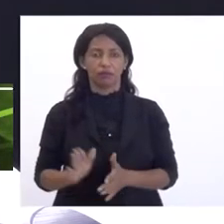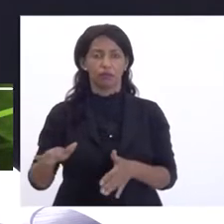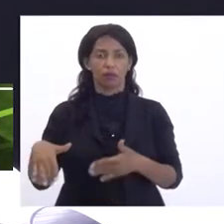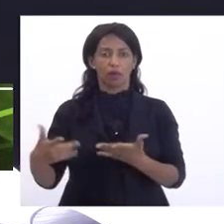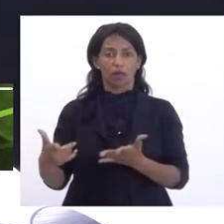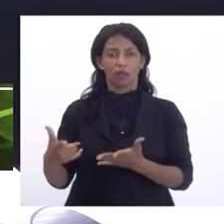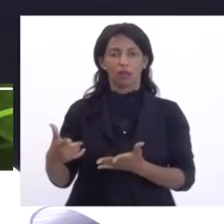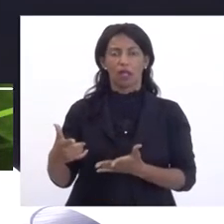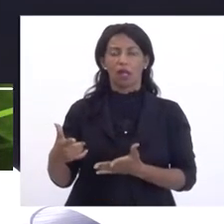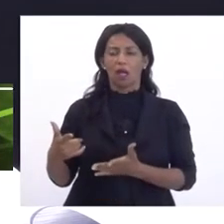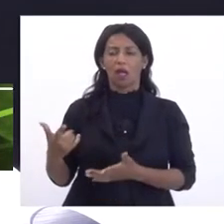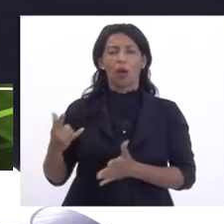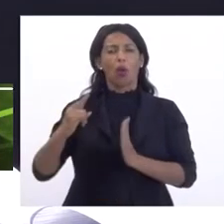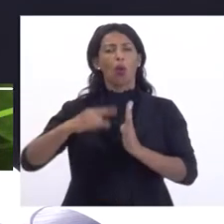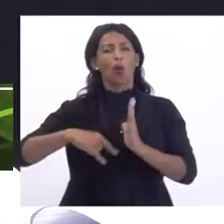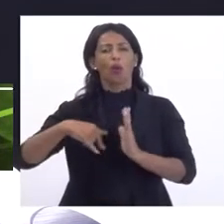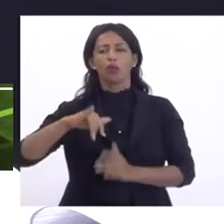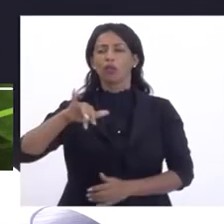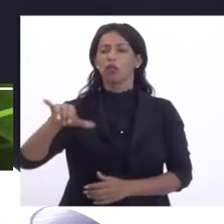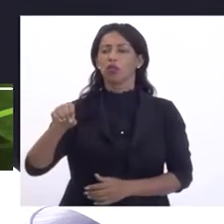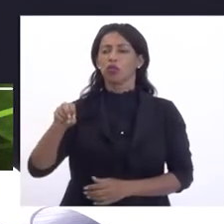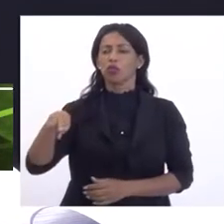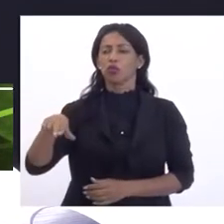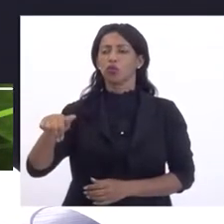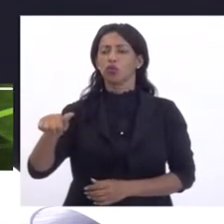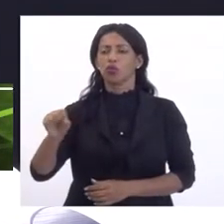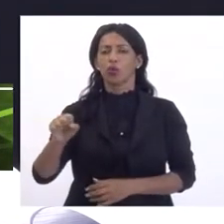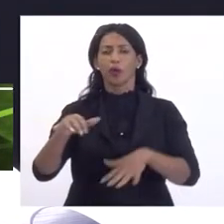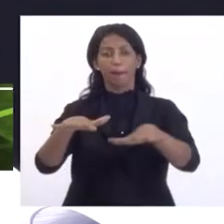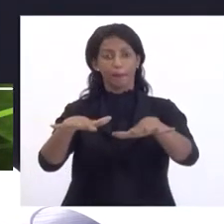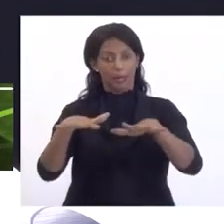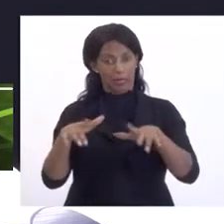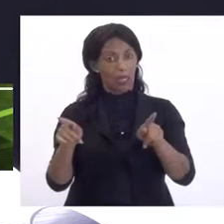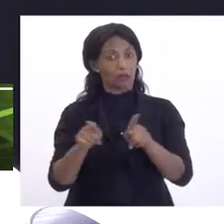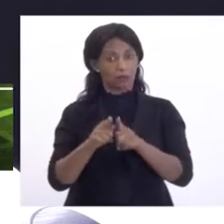senhor Jonas. E o plenário também aprovou a rejeição.